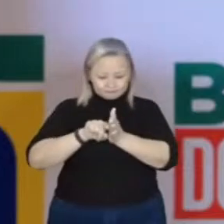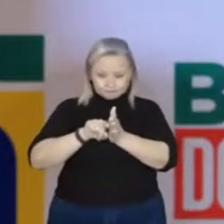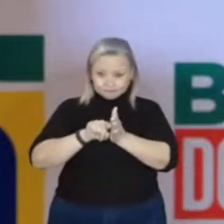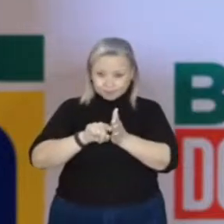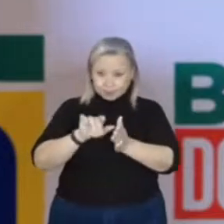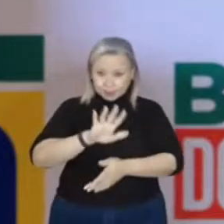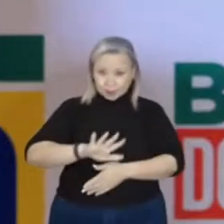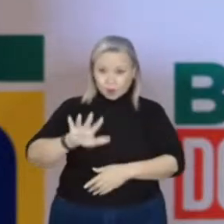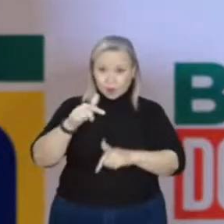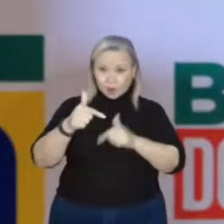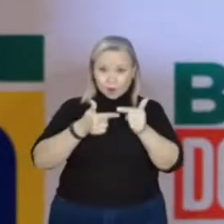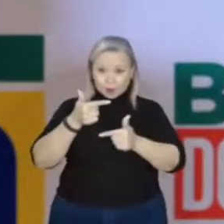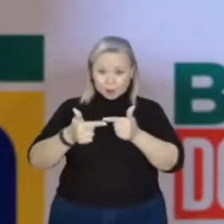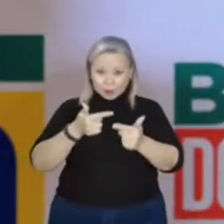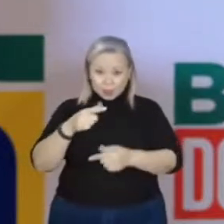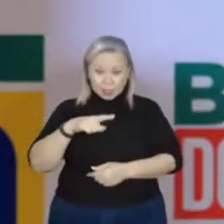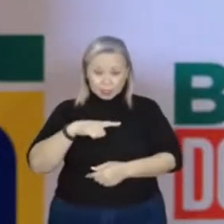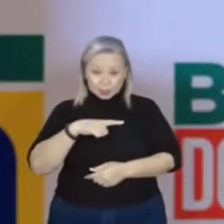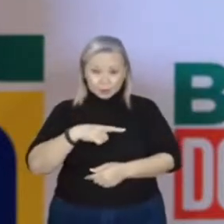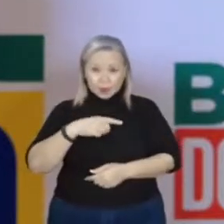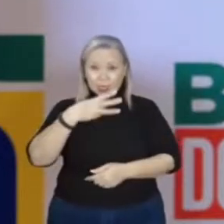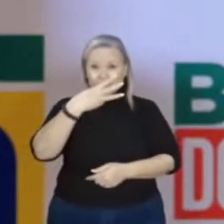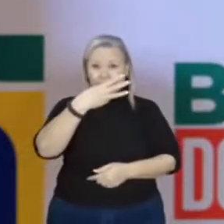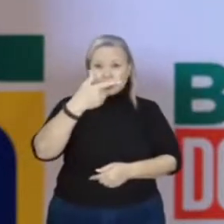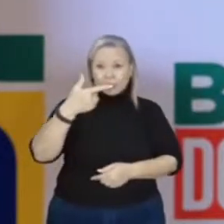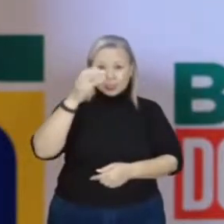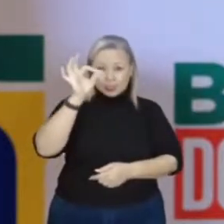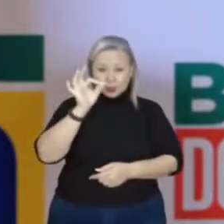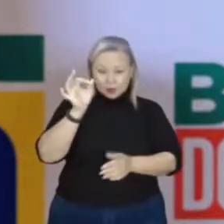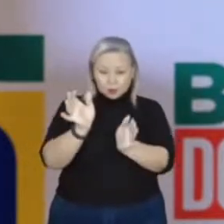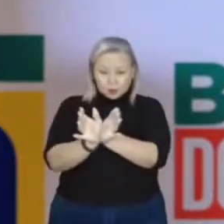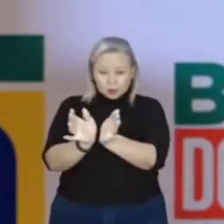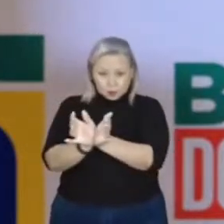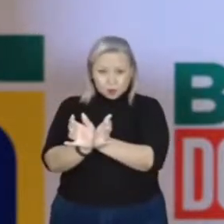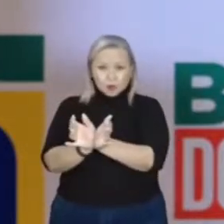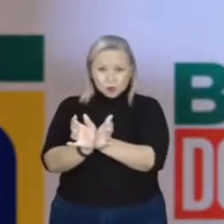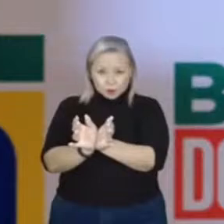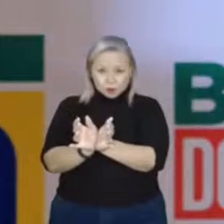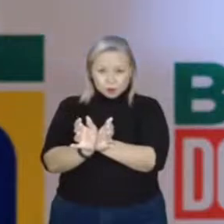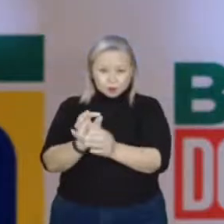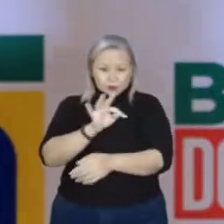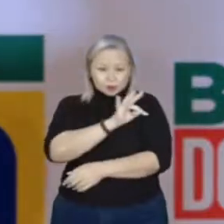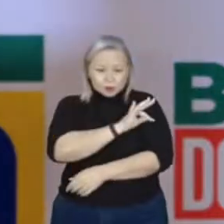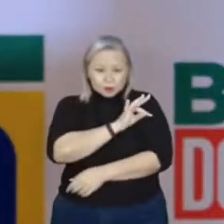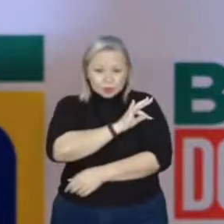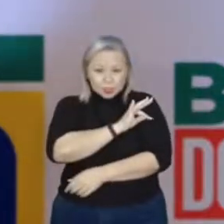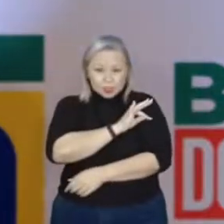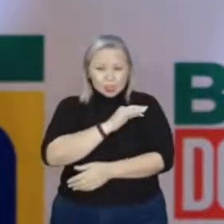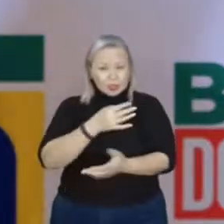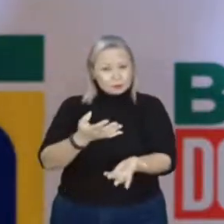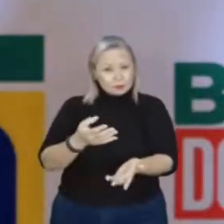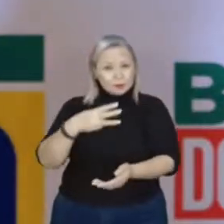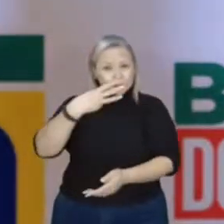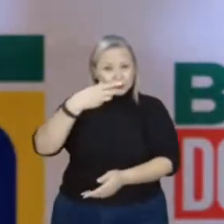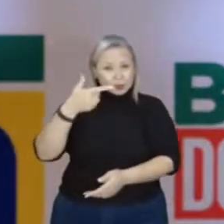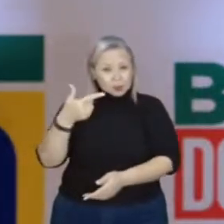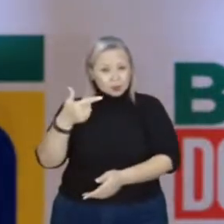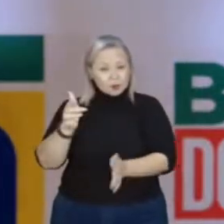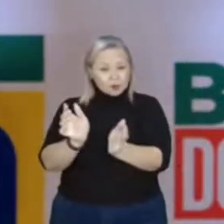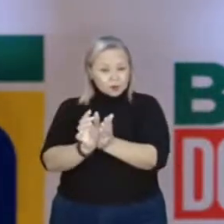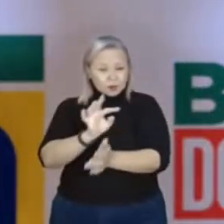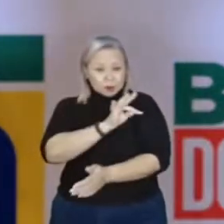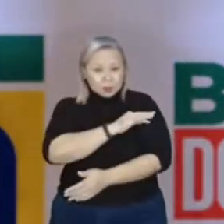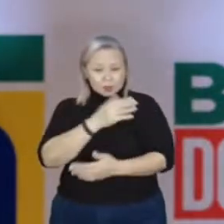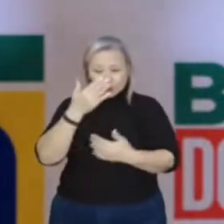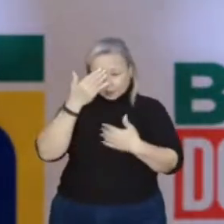o trabalho. Nós tivemos 32 grupos técnicos e quero aqui agradecer ao Luiz Mercadante,